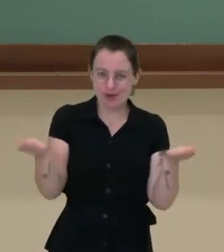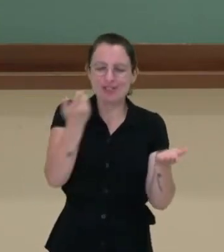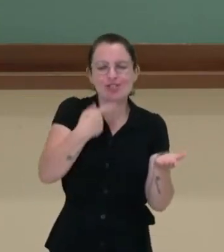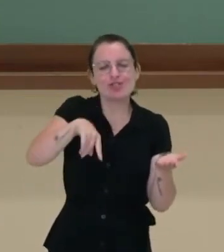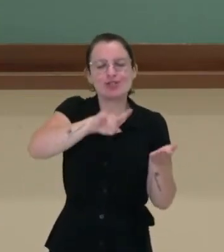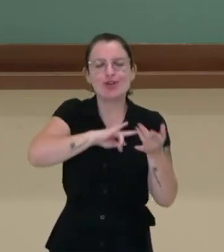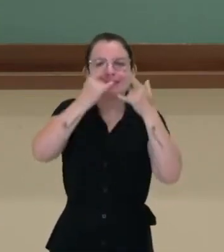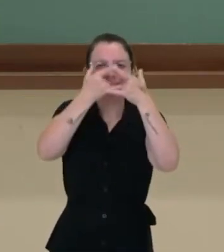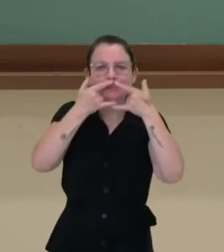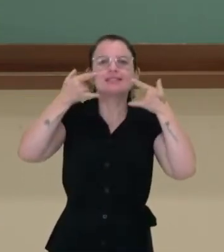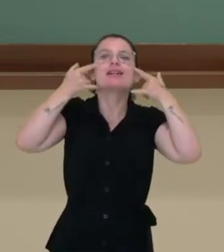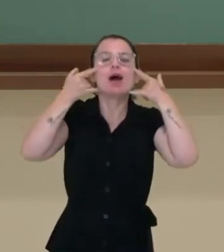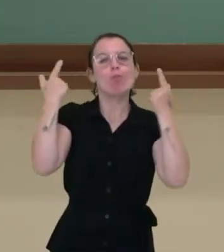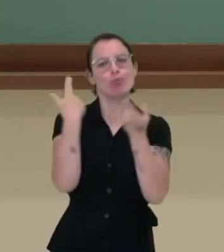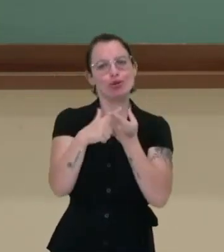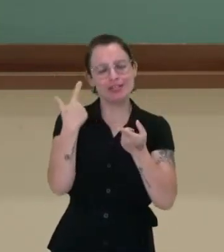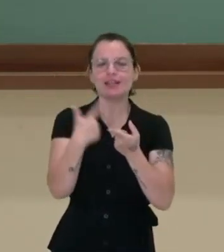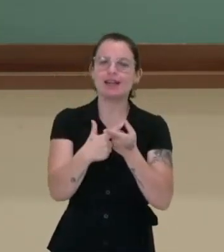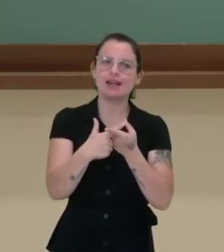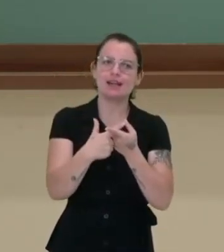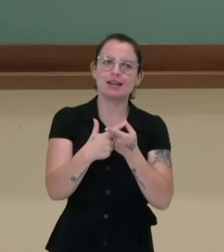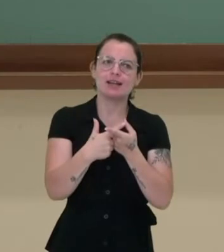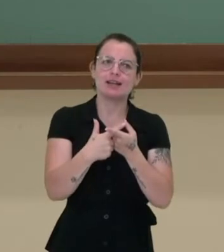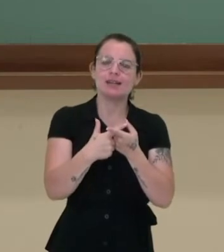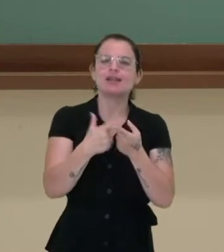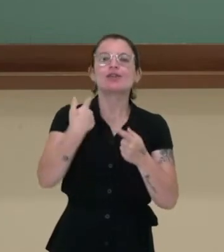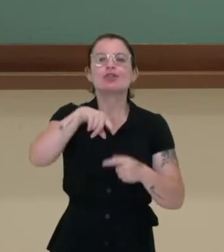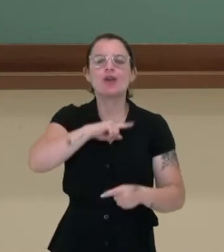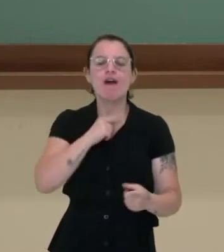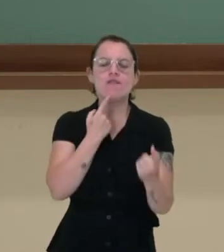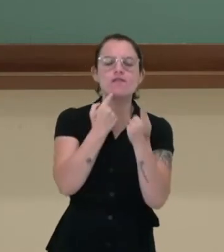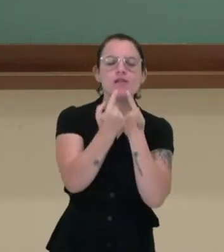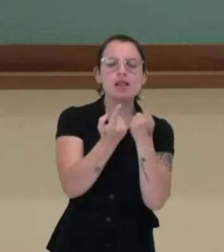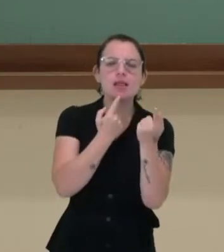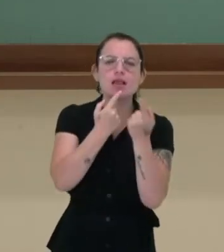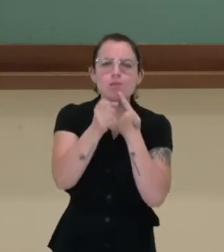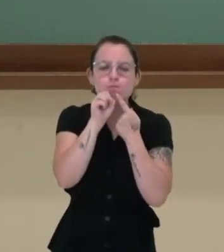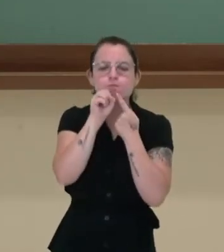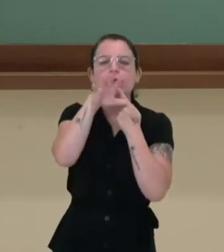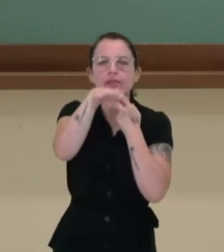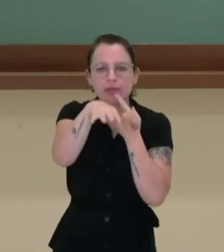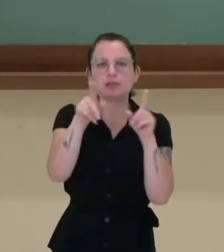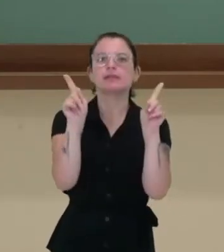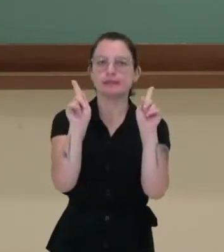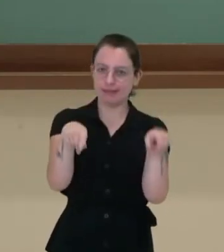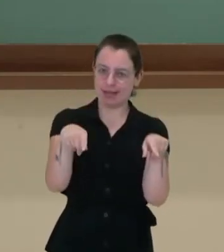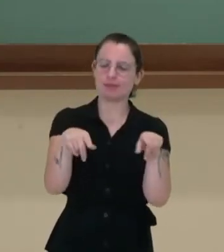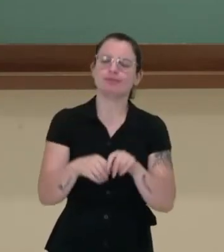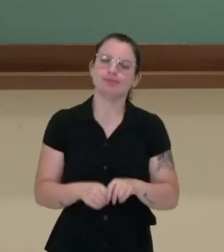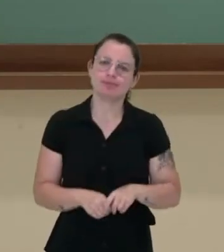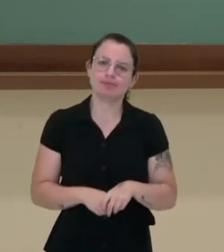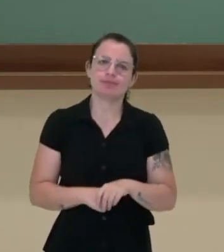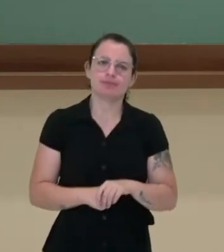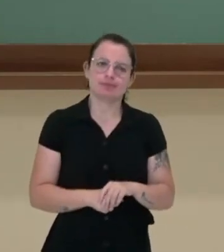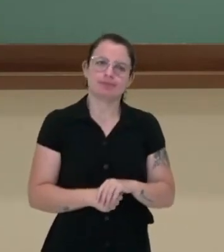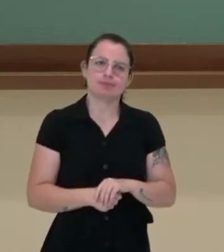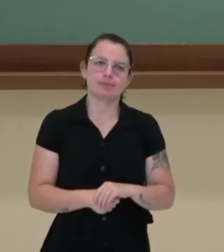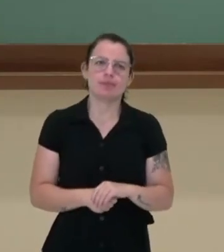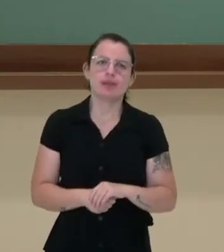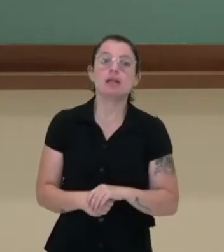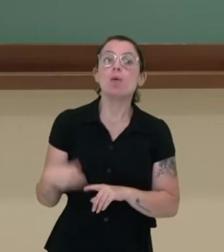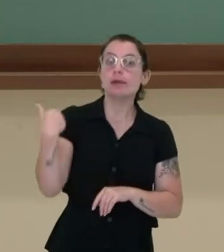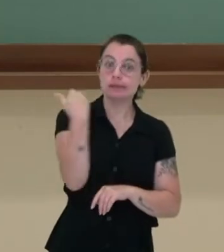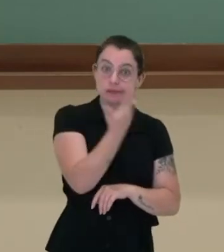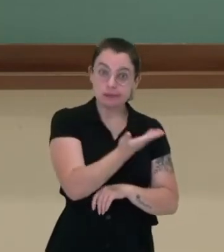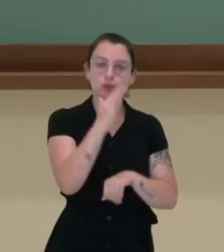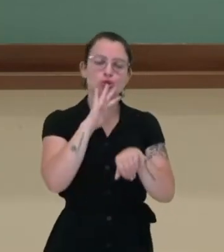agora, pela questão das gotículas. Então, esta doença, a rubéola, ela